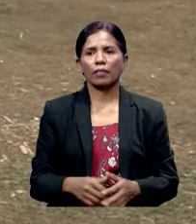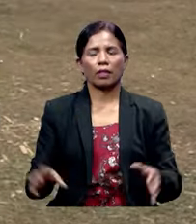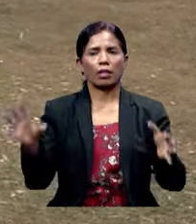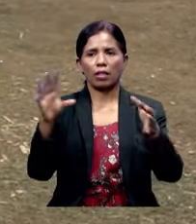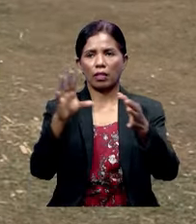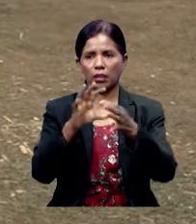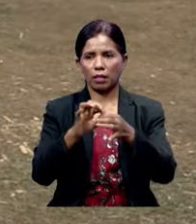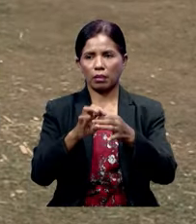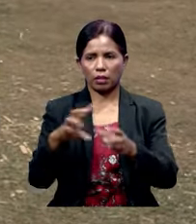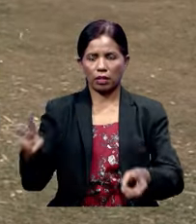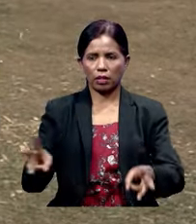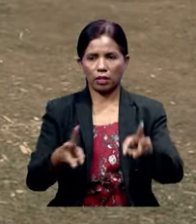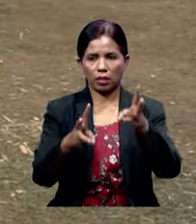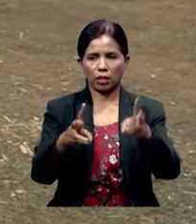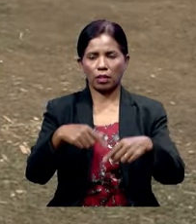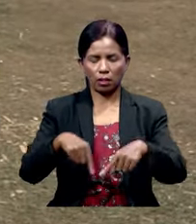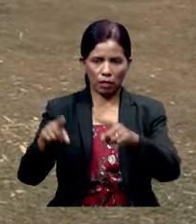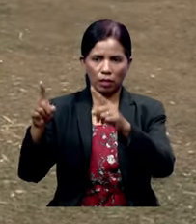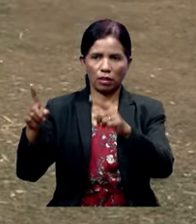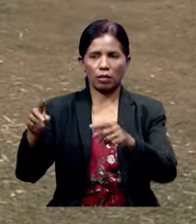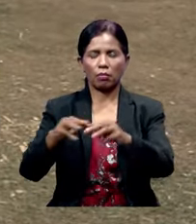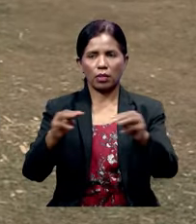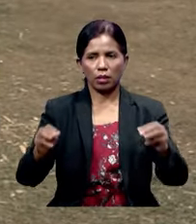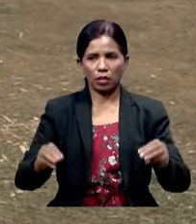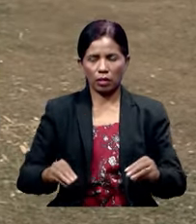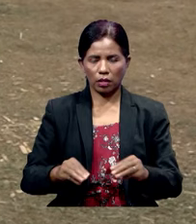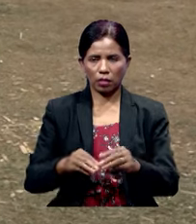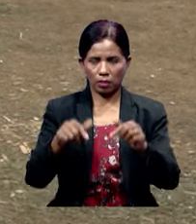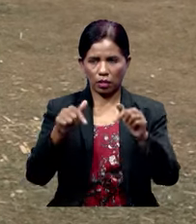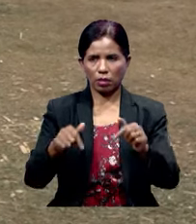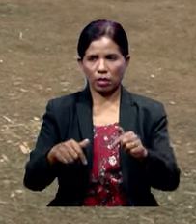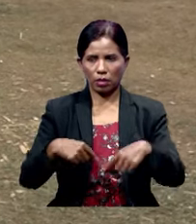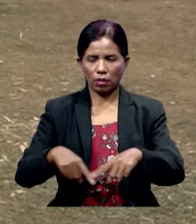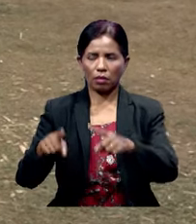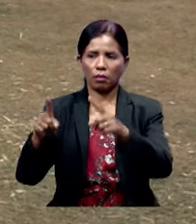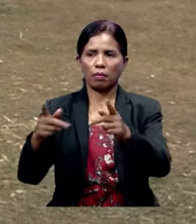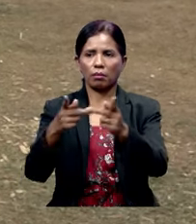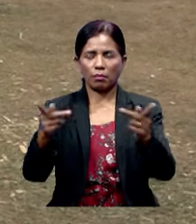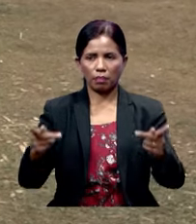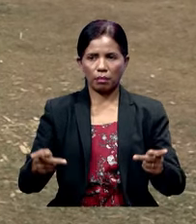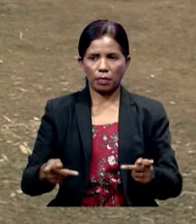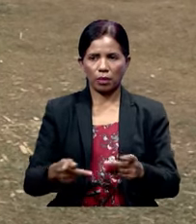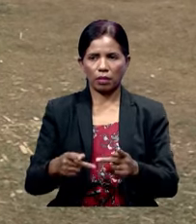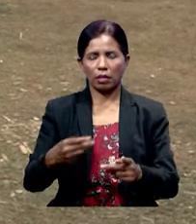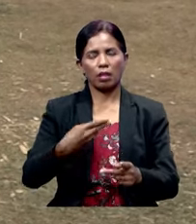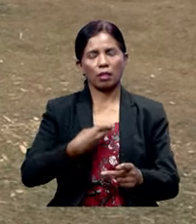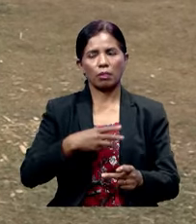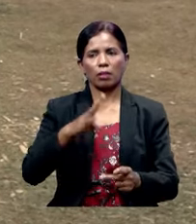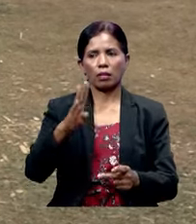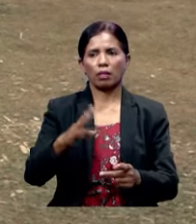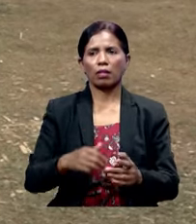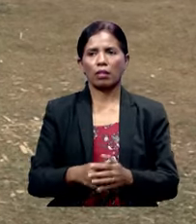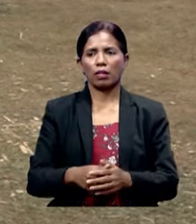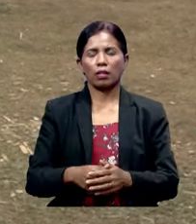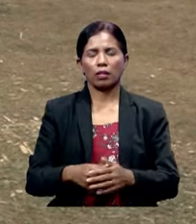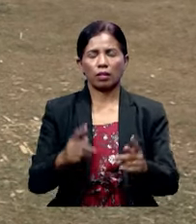ha estrada khlos konstruksion bai ha entre municipio posta al posta ne atu hakatona bai ha posta hatu beli konia mai bagora dak